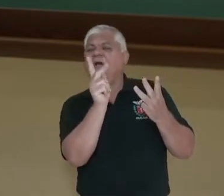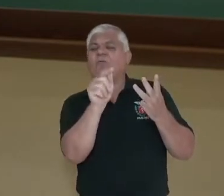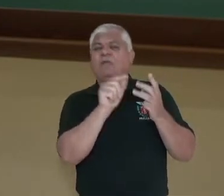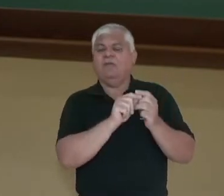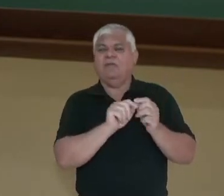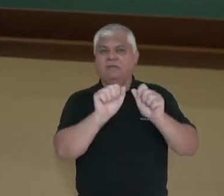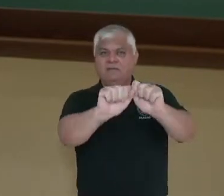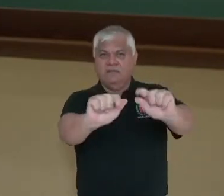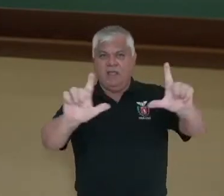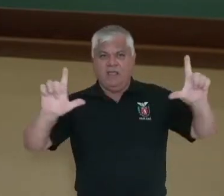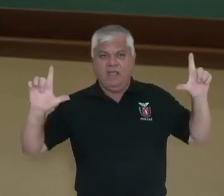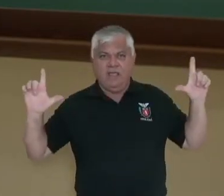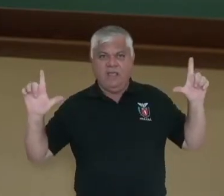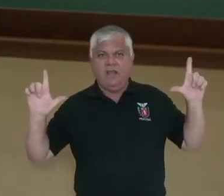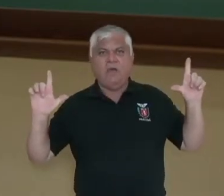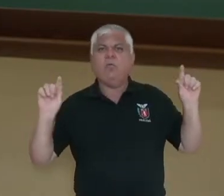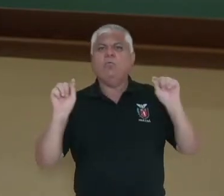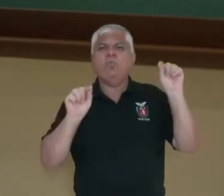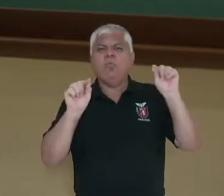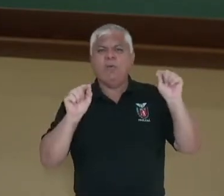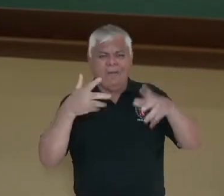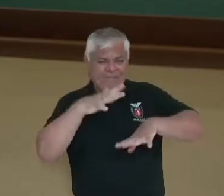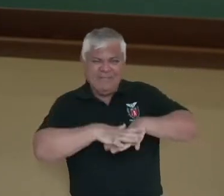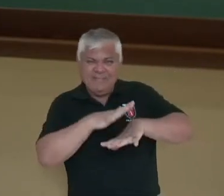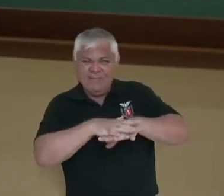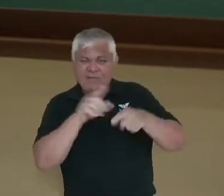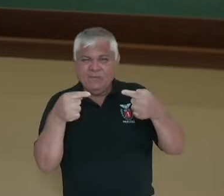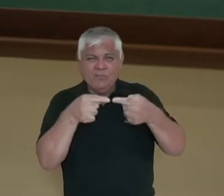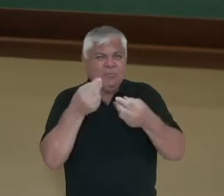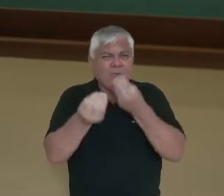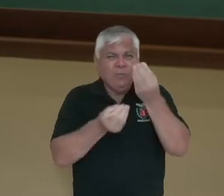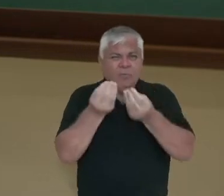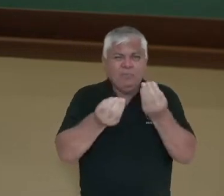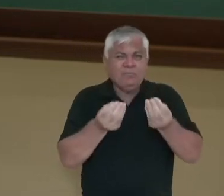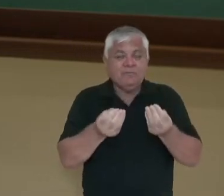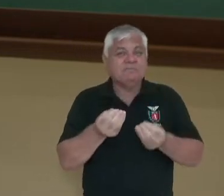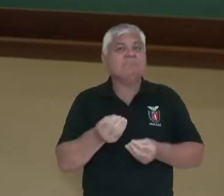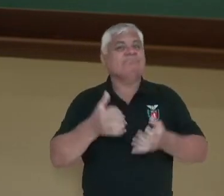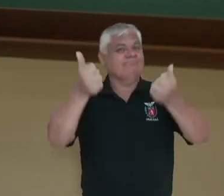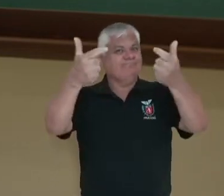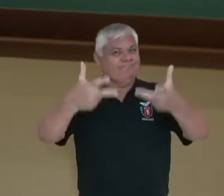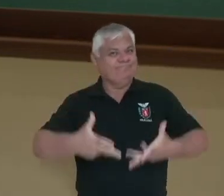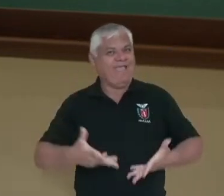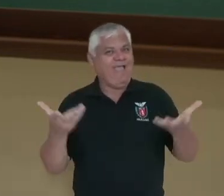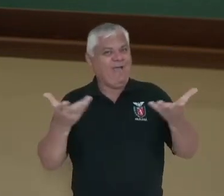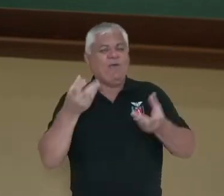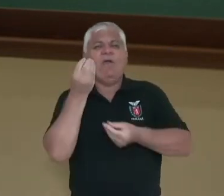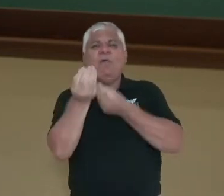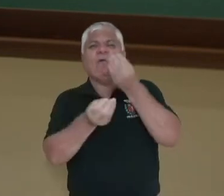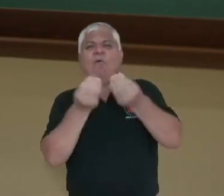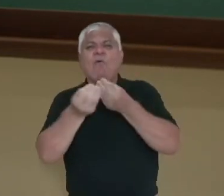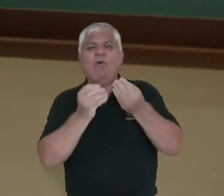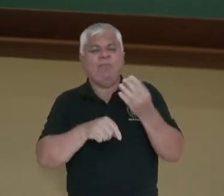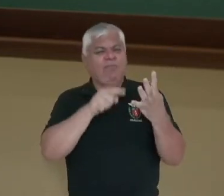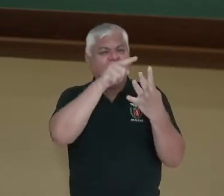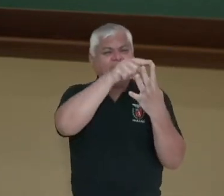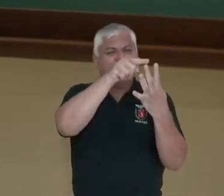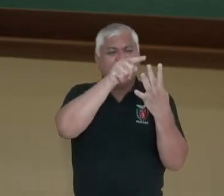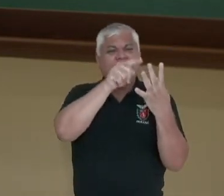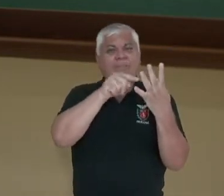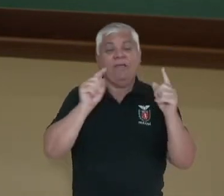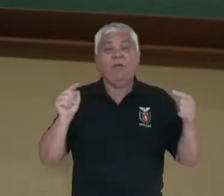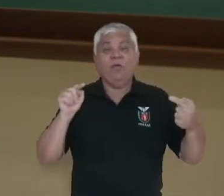isso com a matemática? Já se perguntou? Então, pessoal, sobre isso que nós vamos falar agora e como tudo isso está envolvido